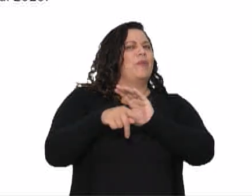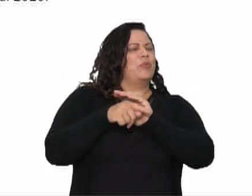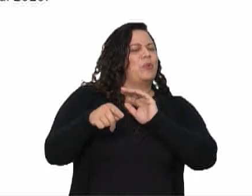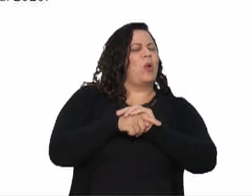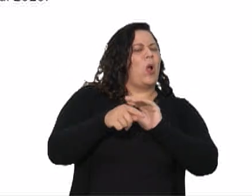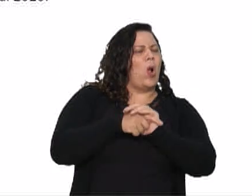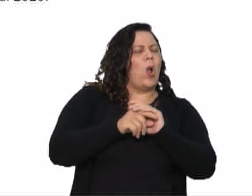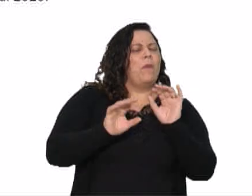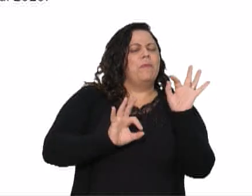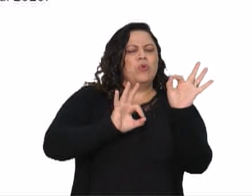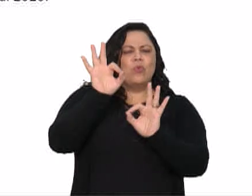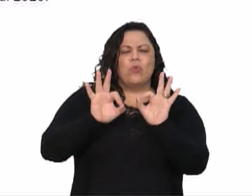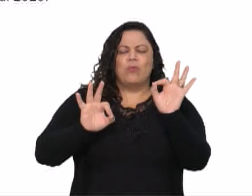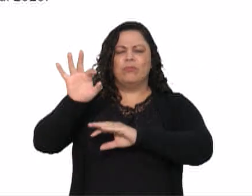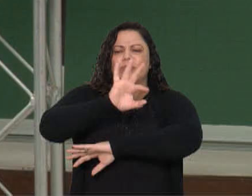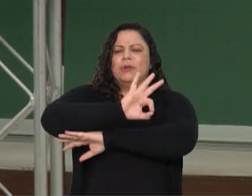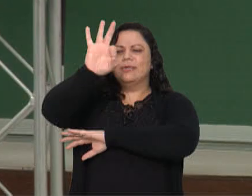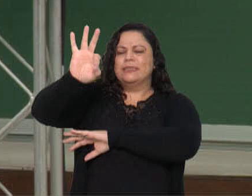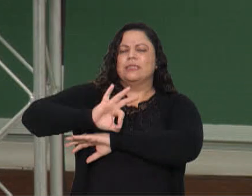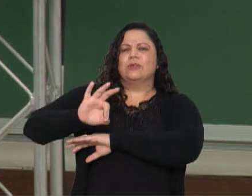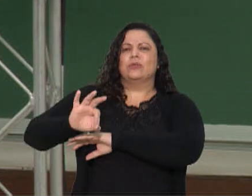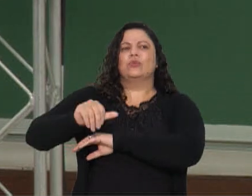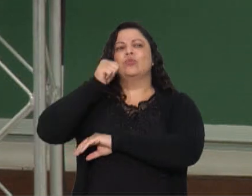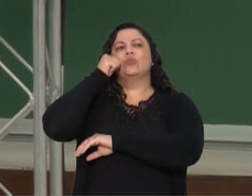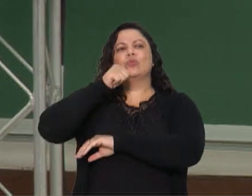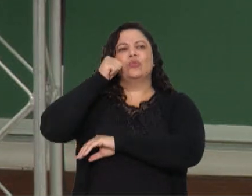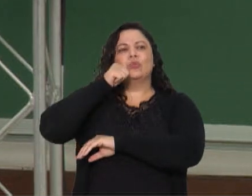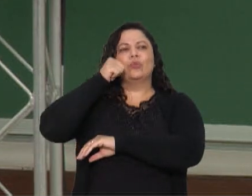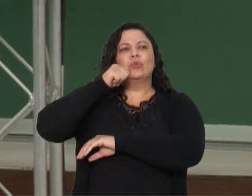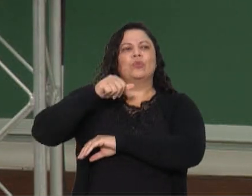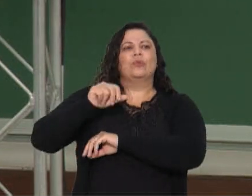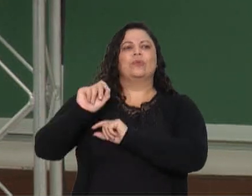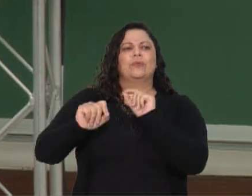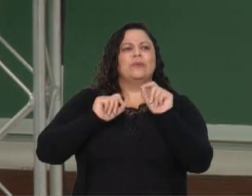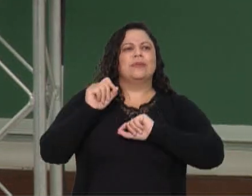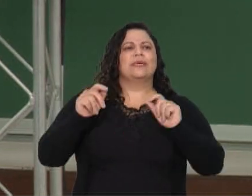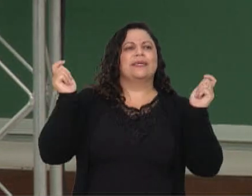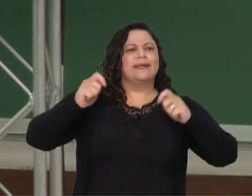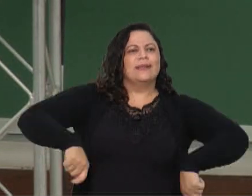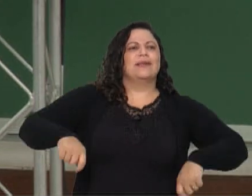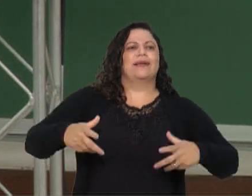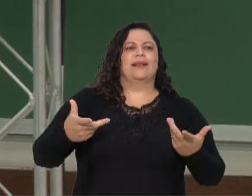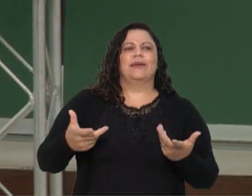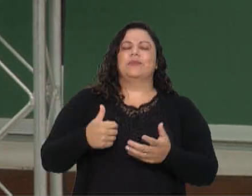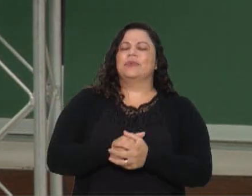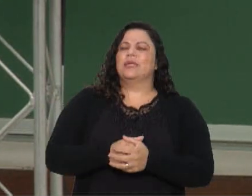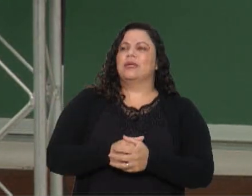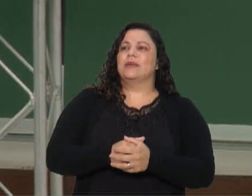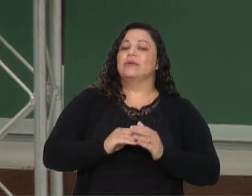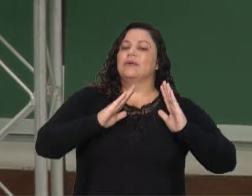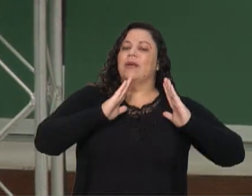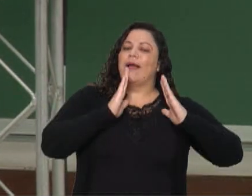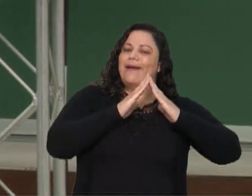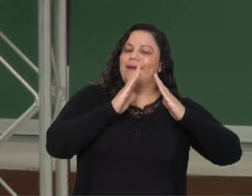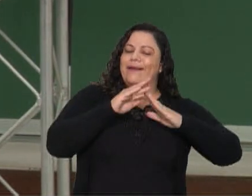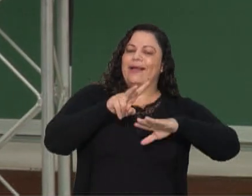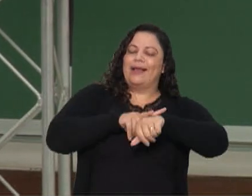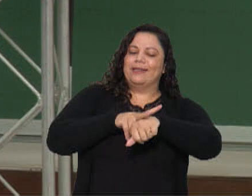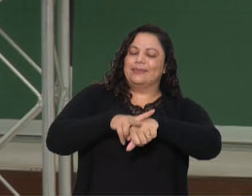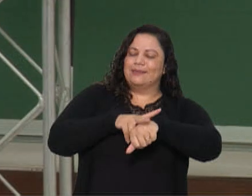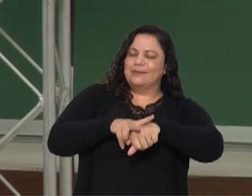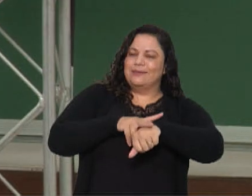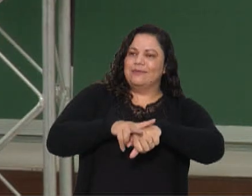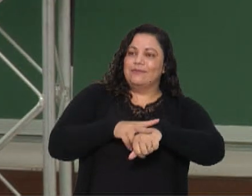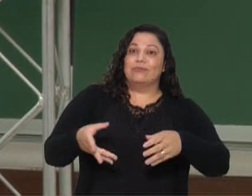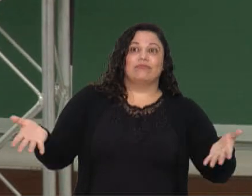Lina, tá? Então, vamos lá. A casa de vidro, olhem só aqui, atualmente, né? A casa de vidro. E